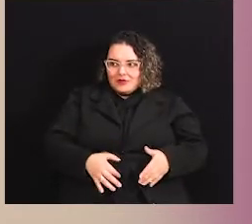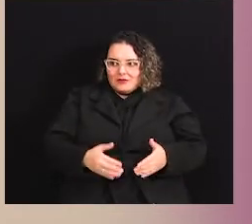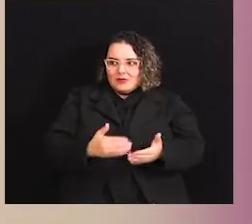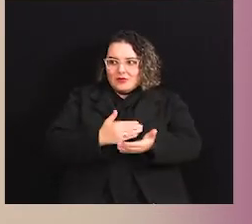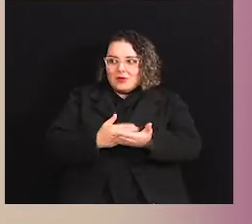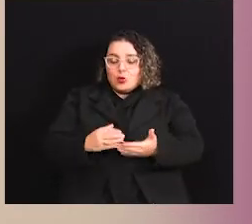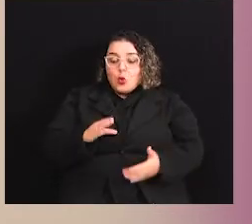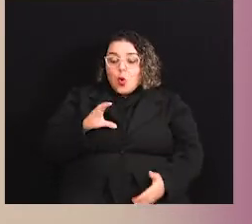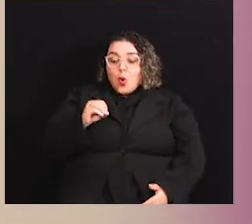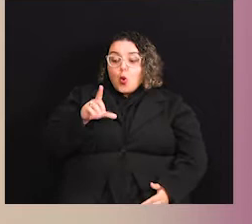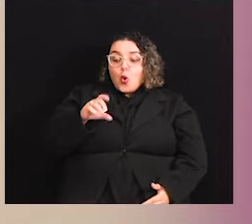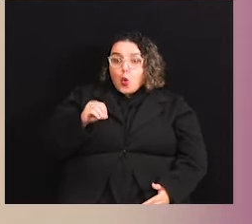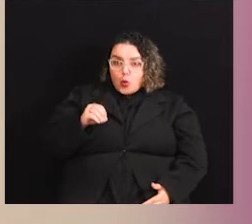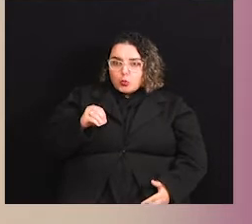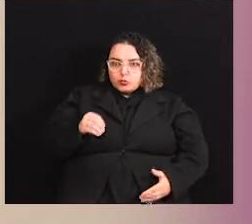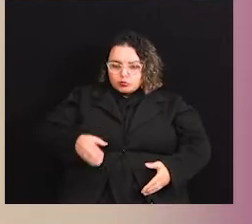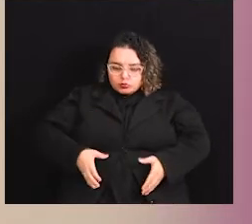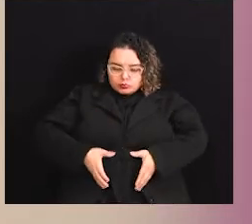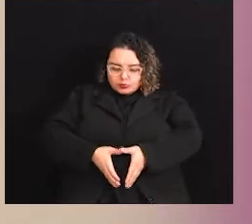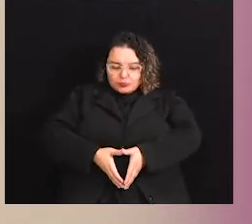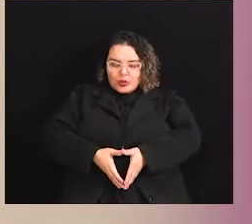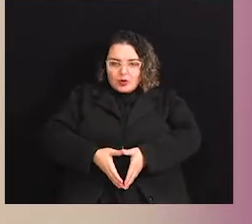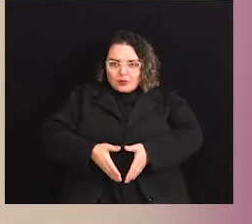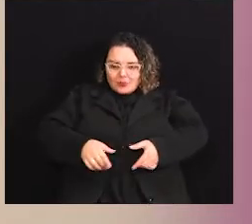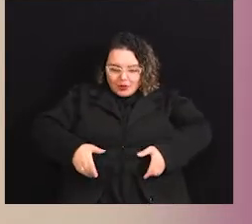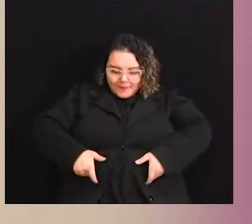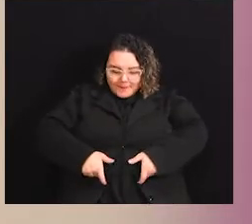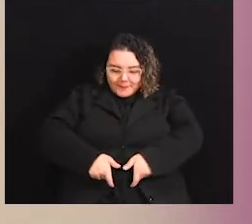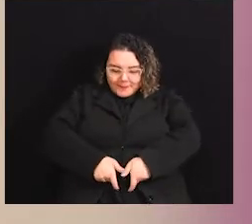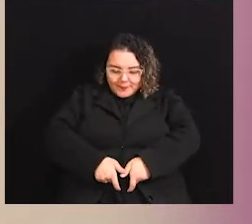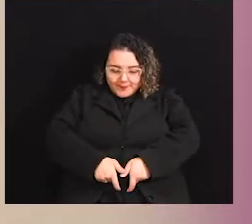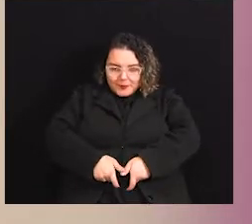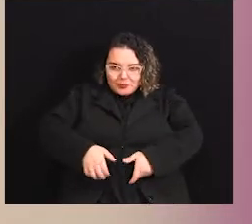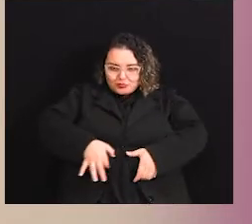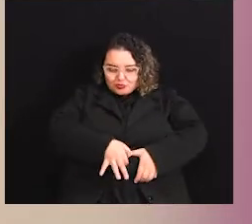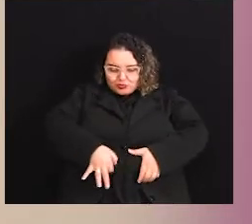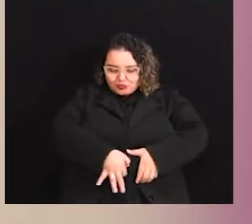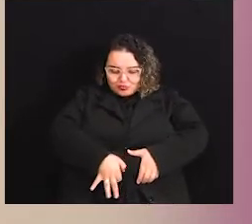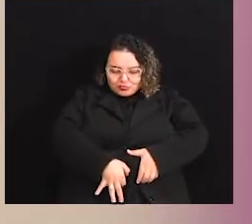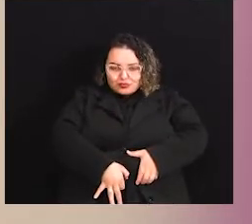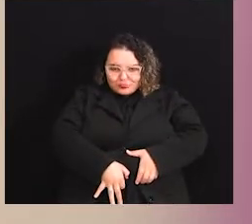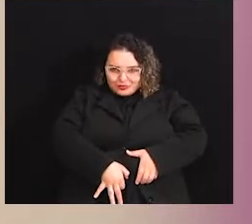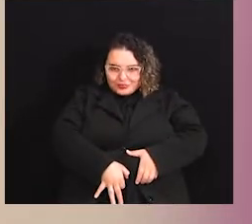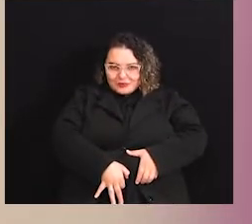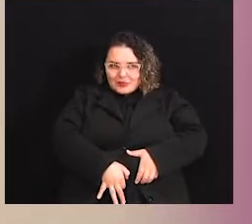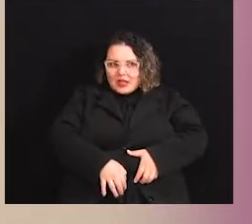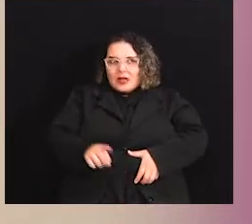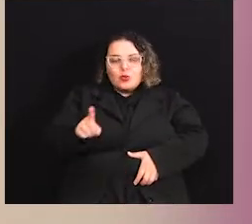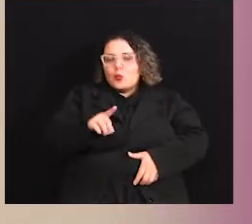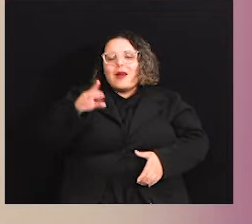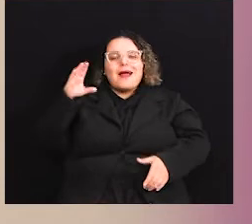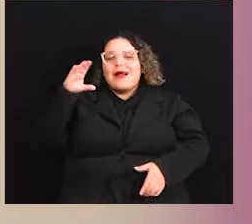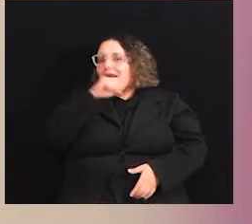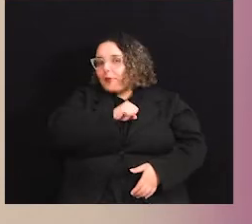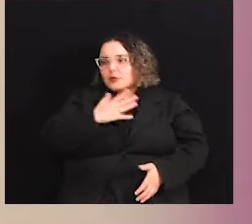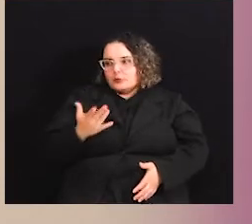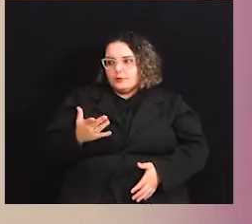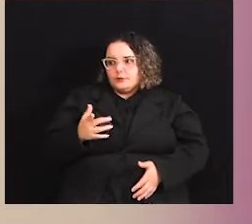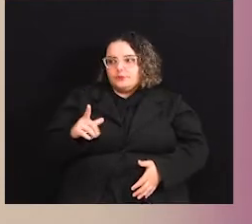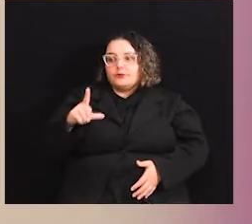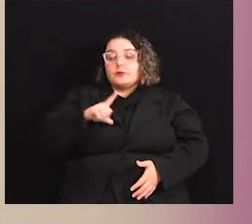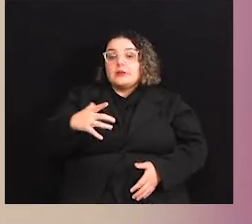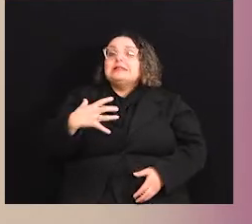cólon. Então, esse tempo de trânsito da lactose não é meio imediato. A gente vai ter